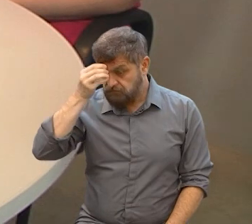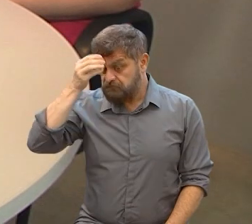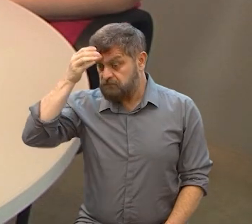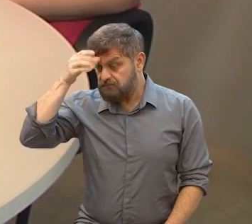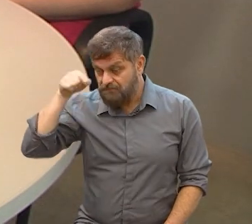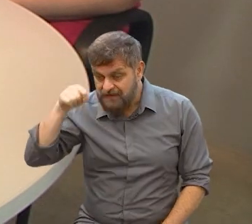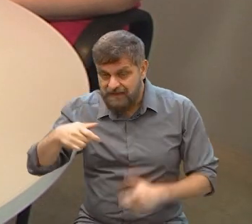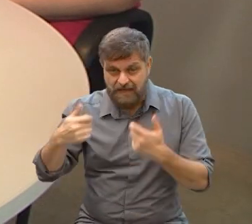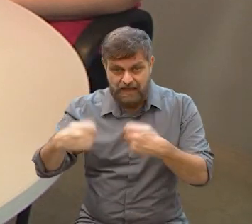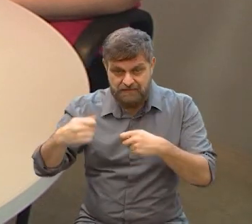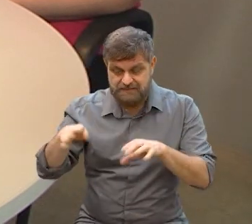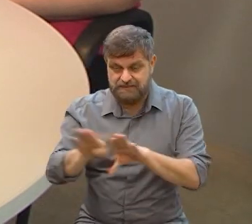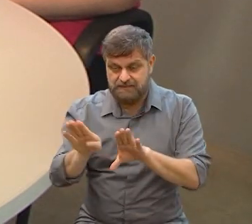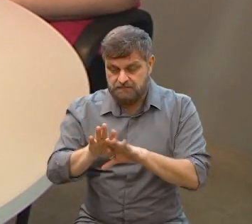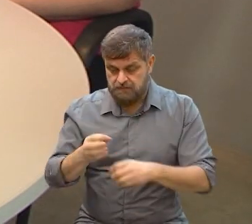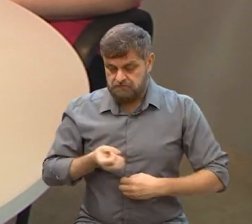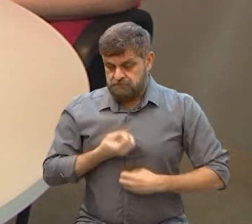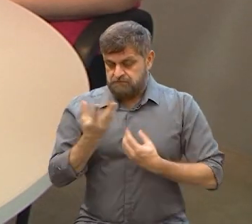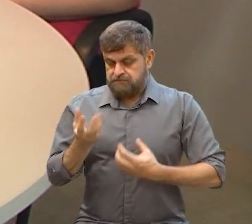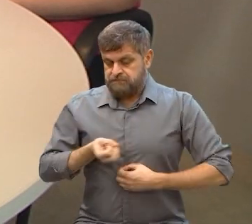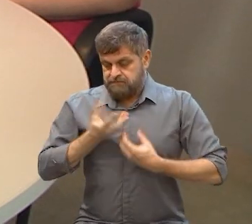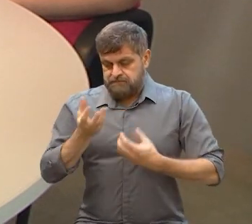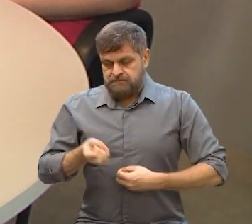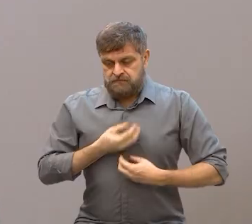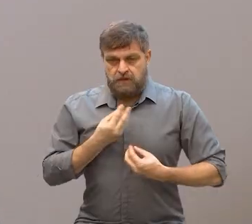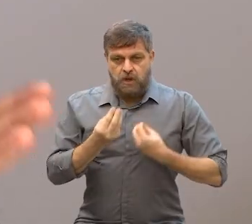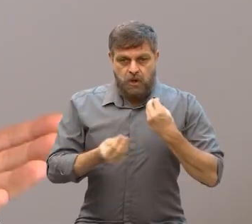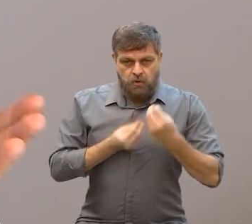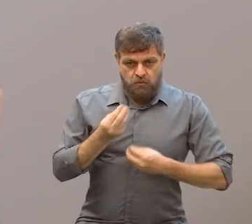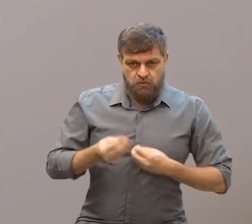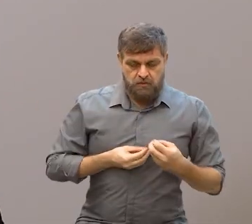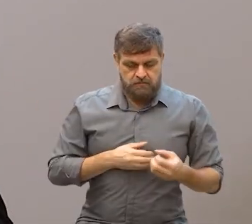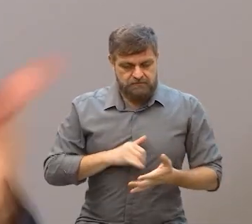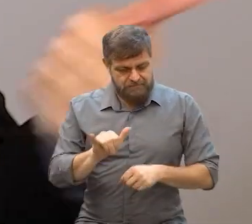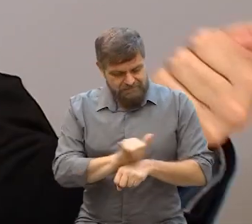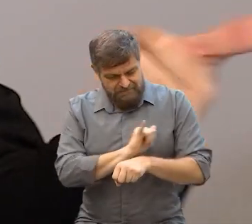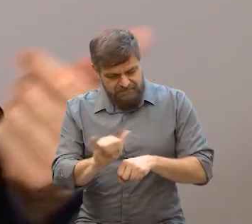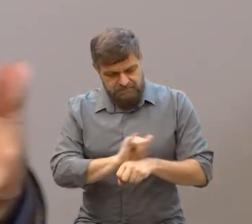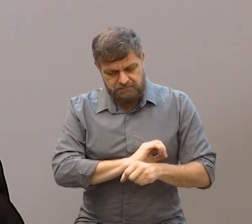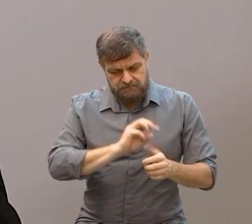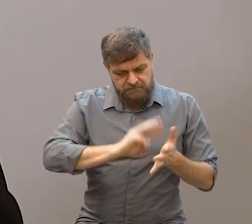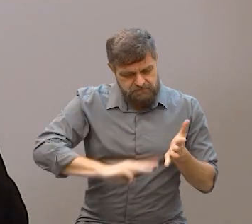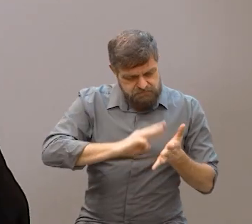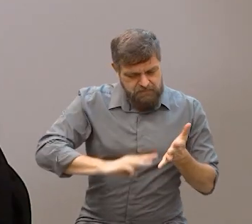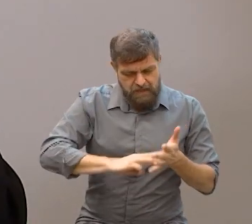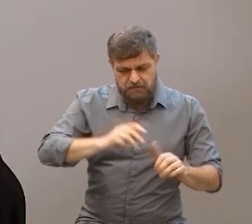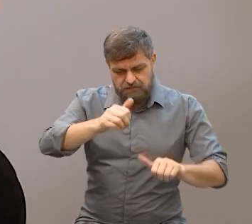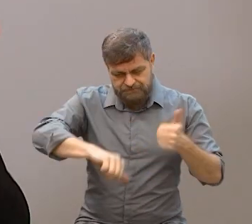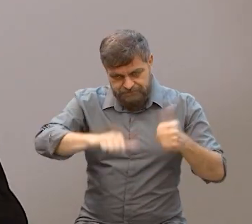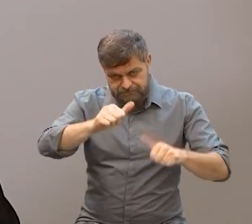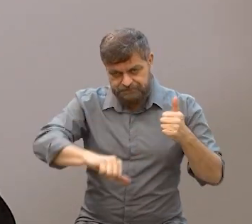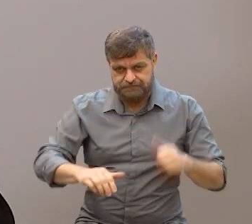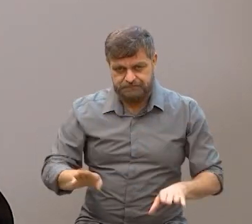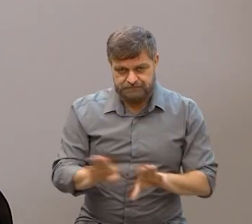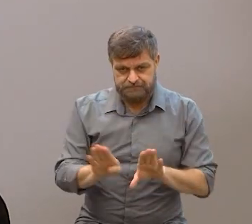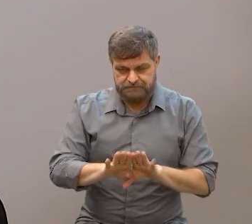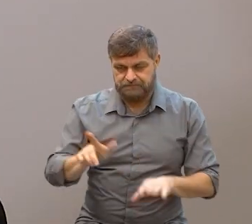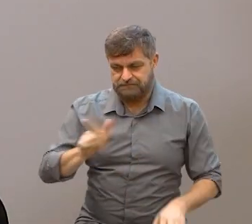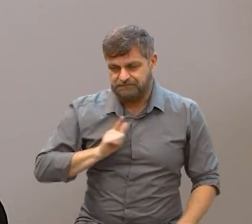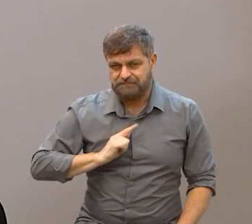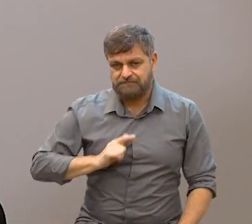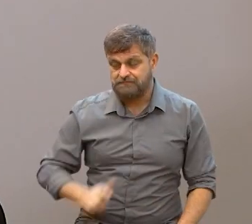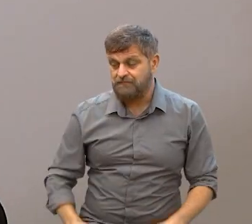desse conhecimento que está aflorar, né? Como? Vários instrumentos avaliativos, promove a metodologia ativa, a aprendizagem